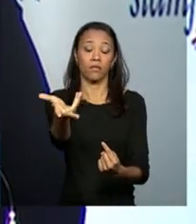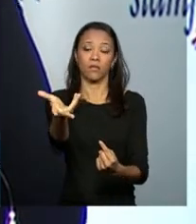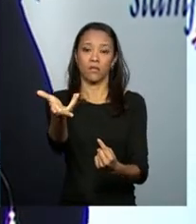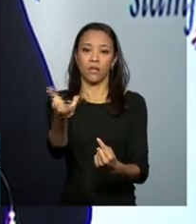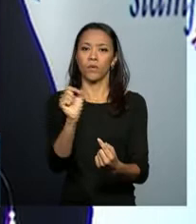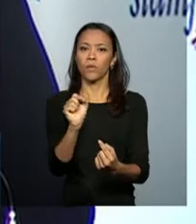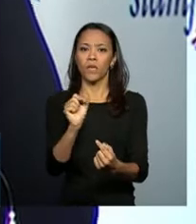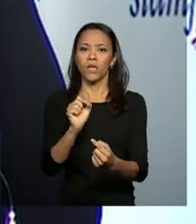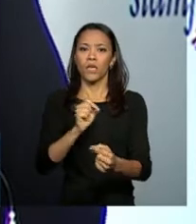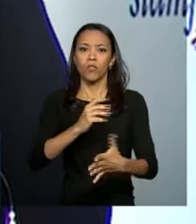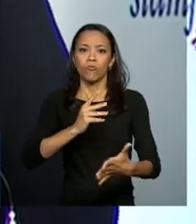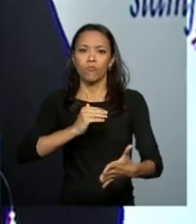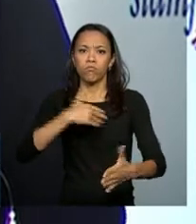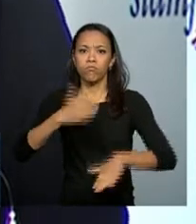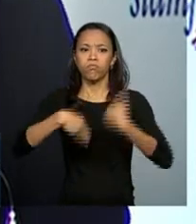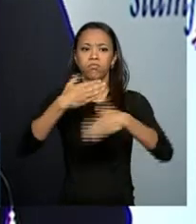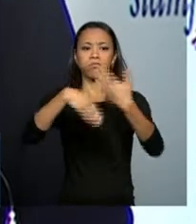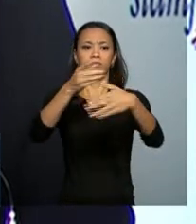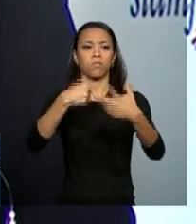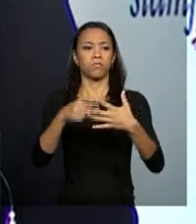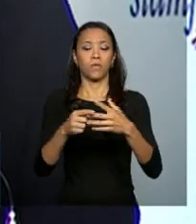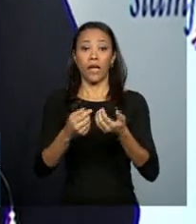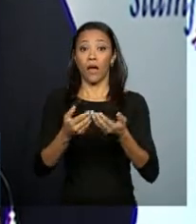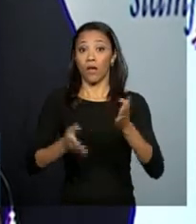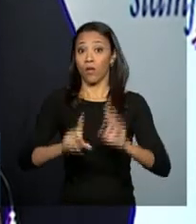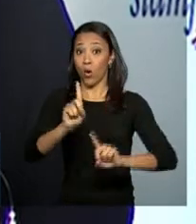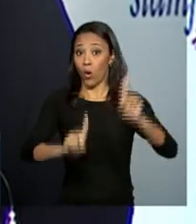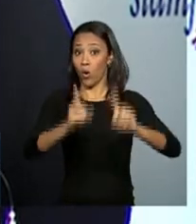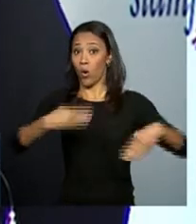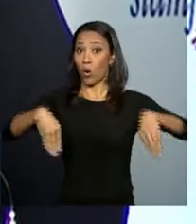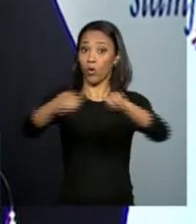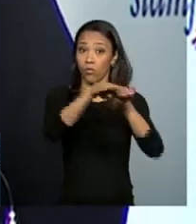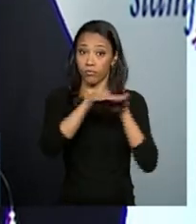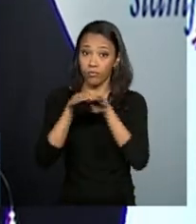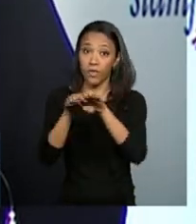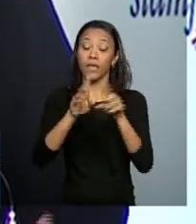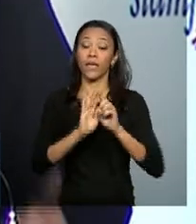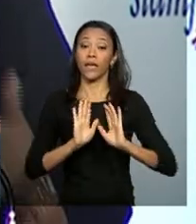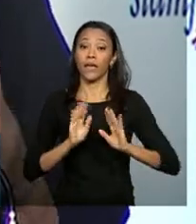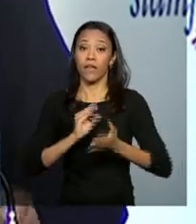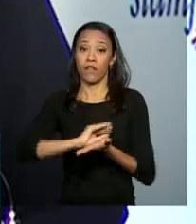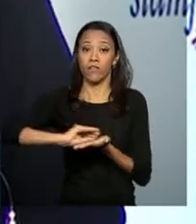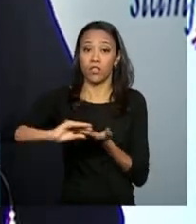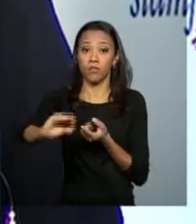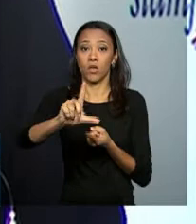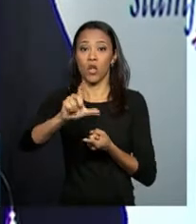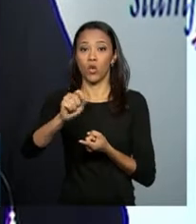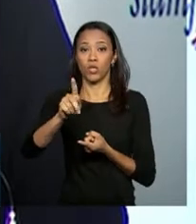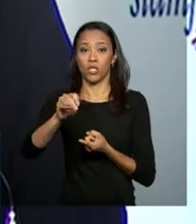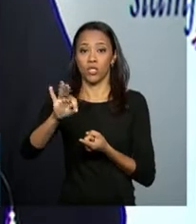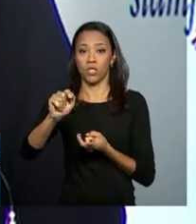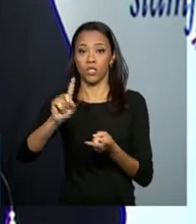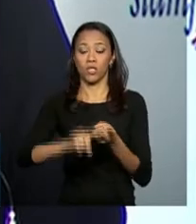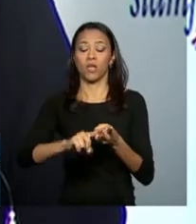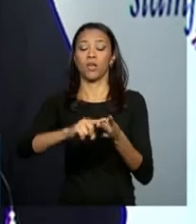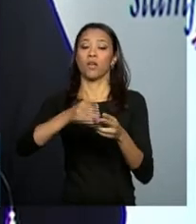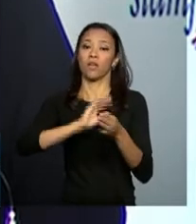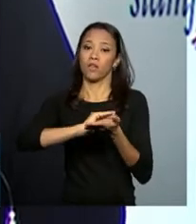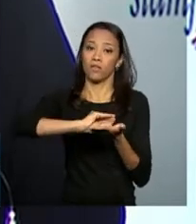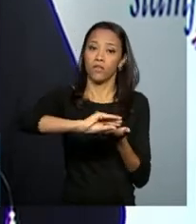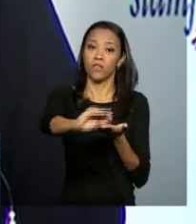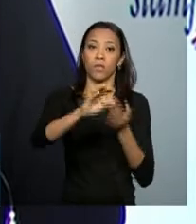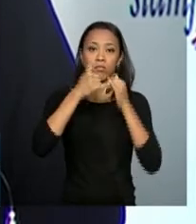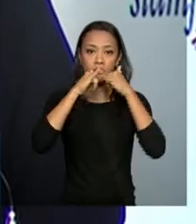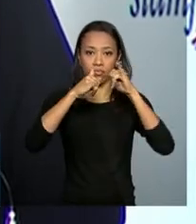no desenvolvimento da competitividade em nosso país, que é o investimento em logística, em energia, em